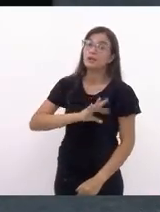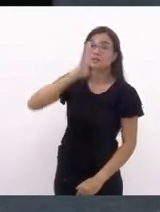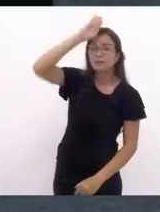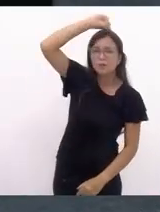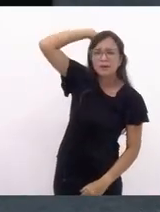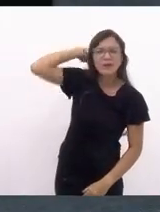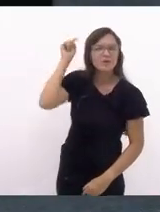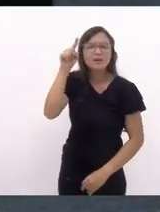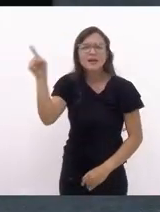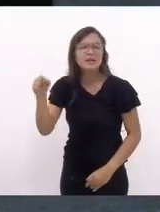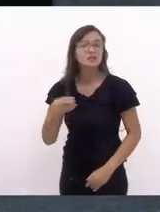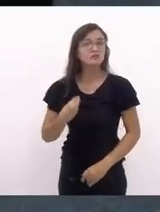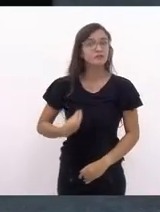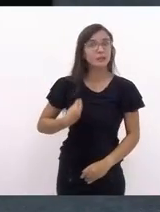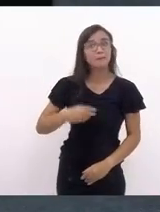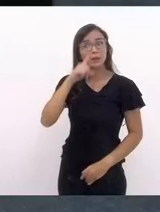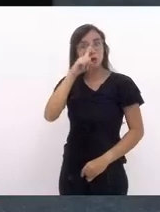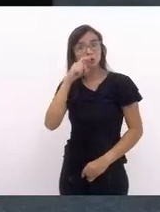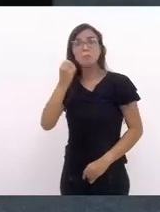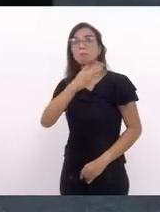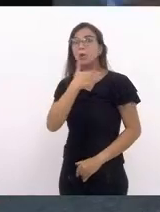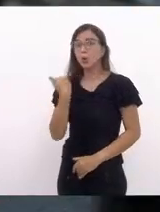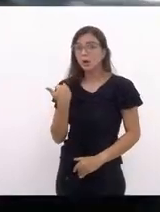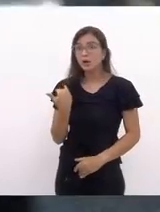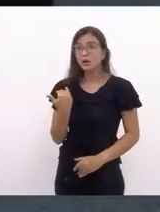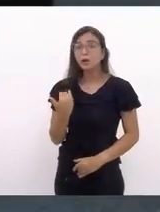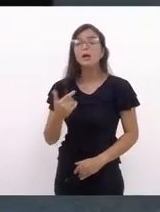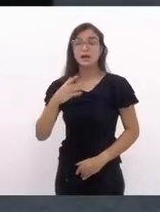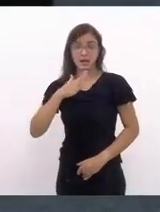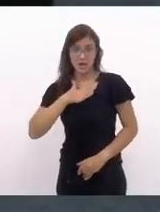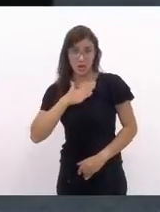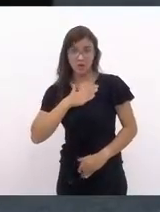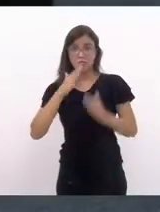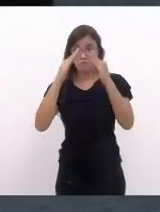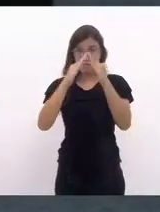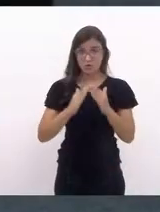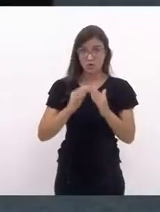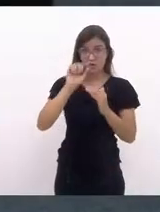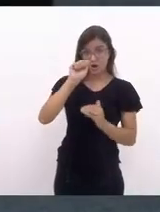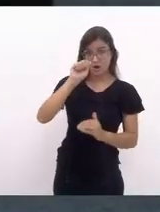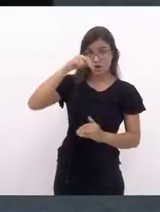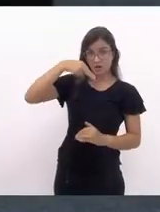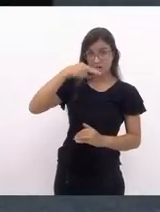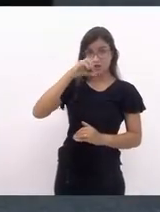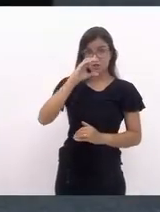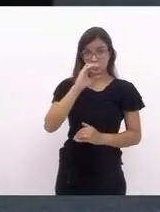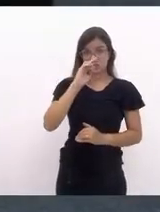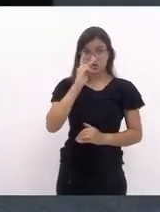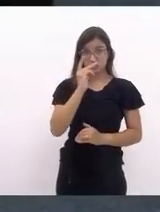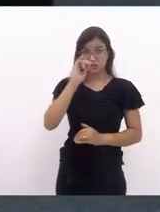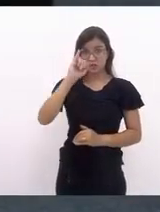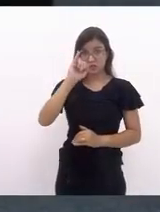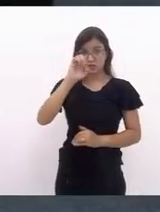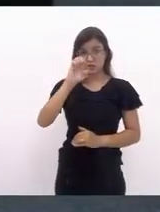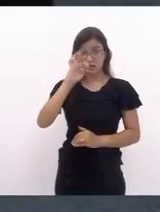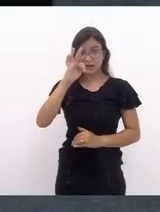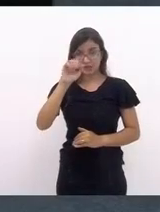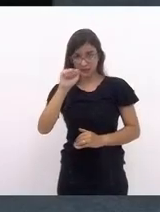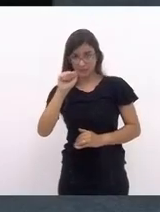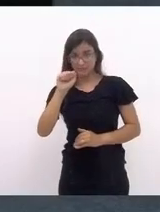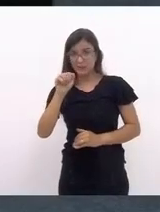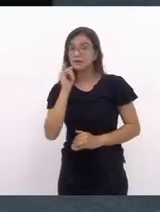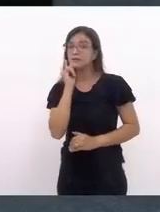falar em em causa própria eu sou morador de Ricardo de Albuquerque Anchieta e toda vez que eu chego em casa do